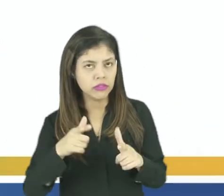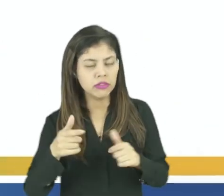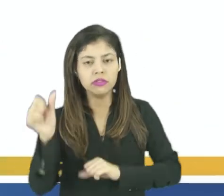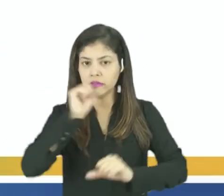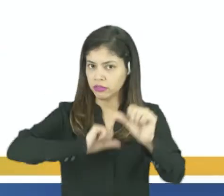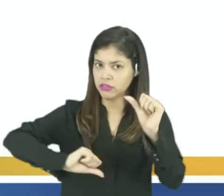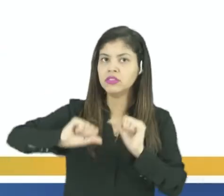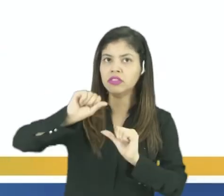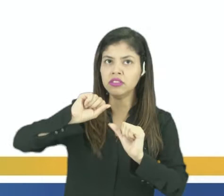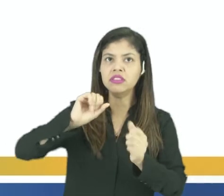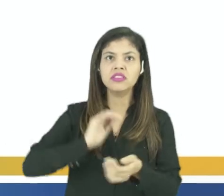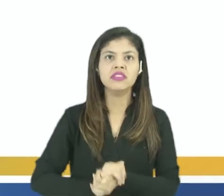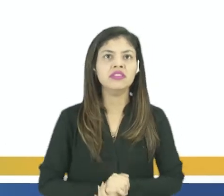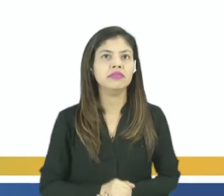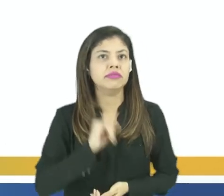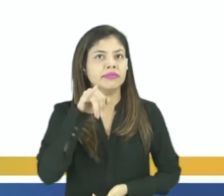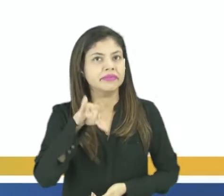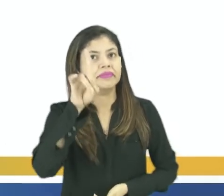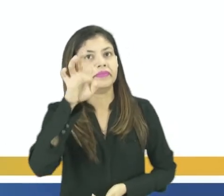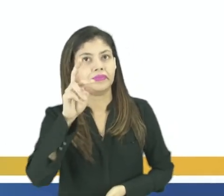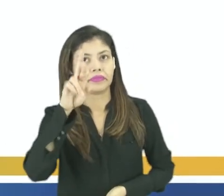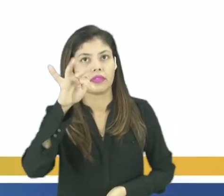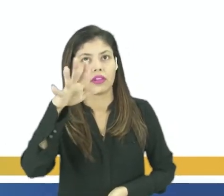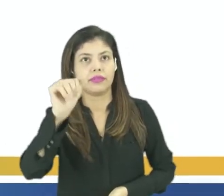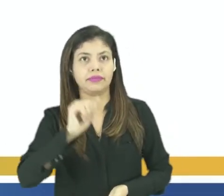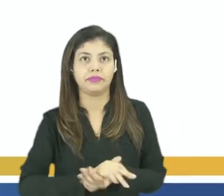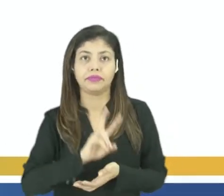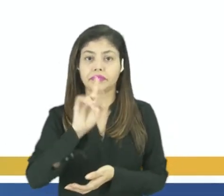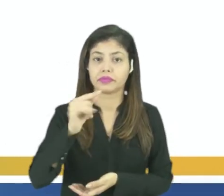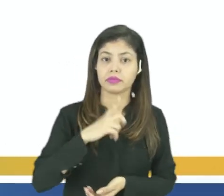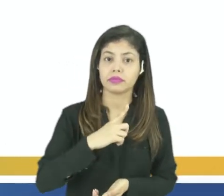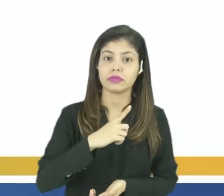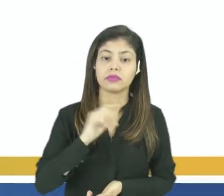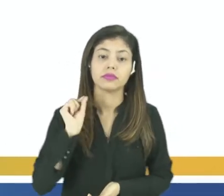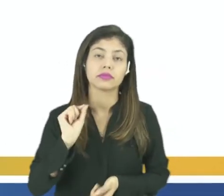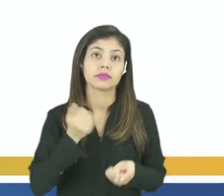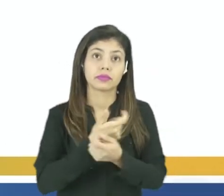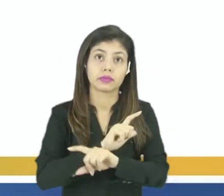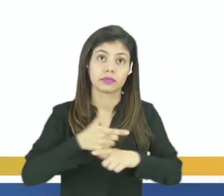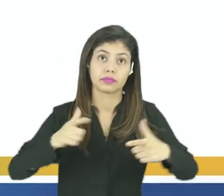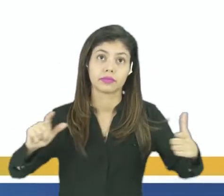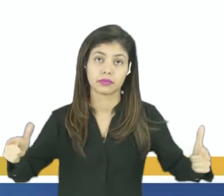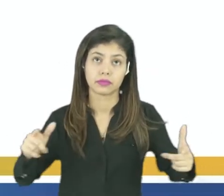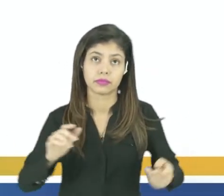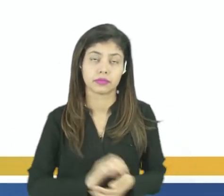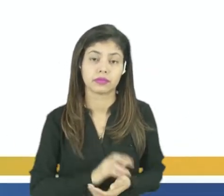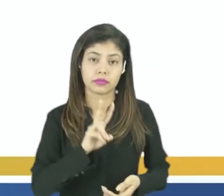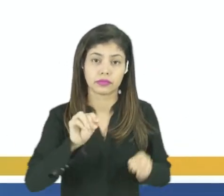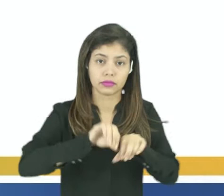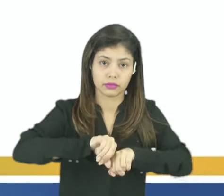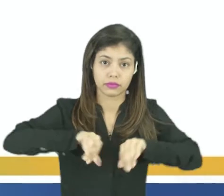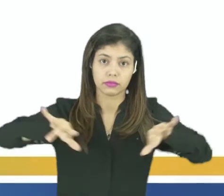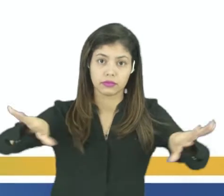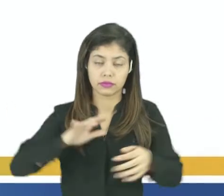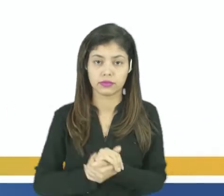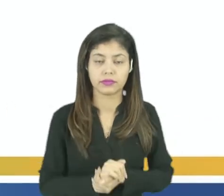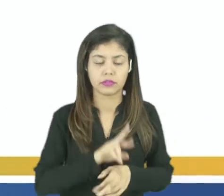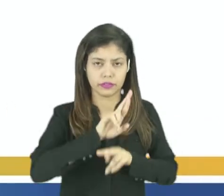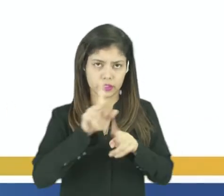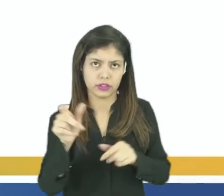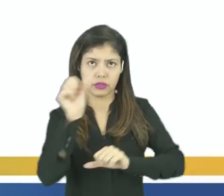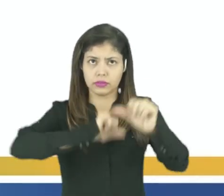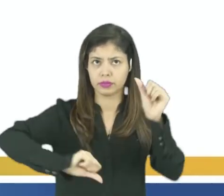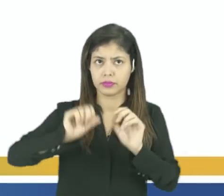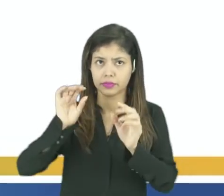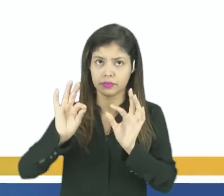normal. Falei grego aqui para vocês, né? Mas vou mostrar aqui o que está dizendo aqui, ó. É o seguinte, dizia lá que quanto